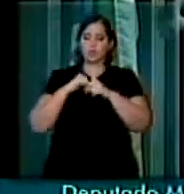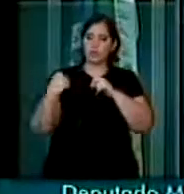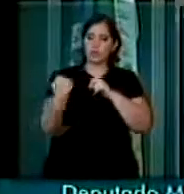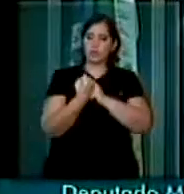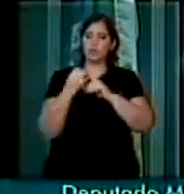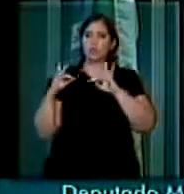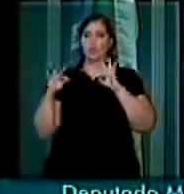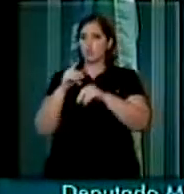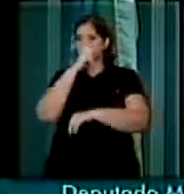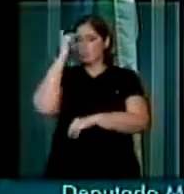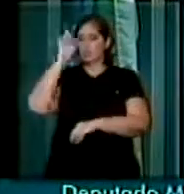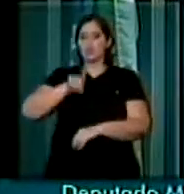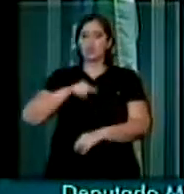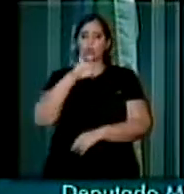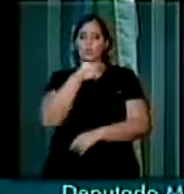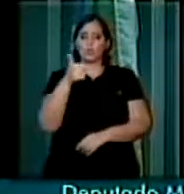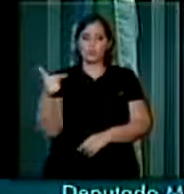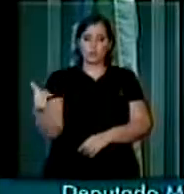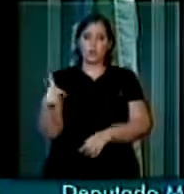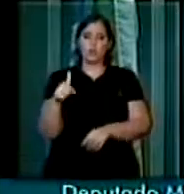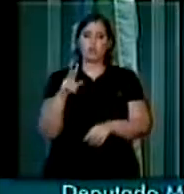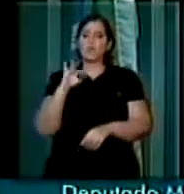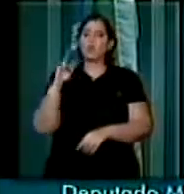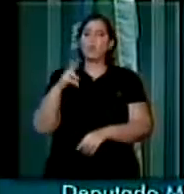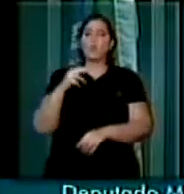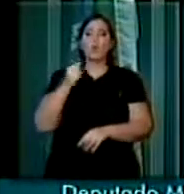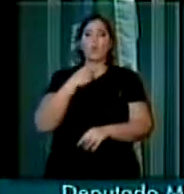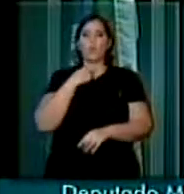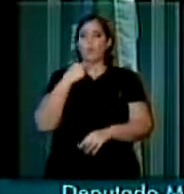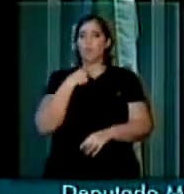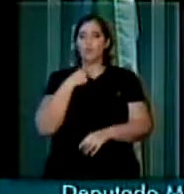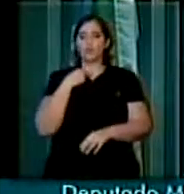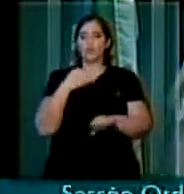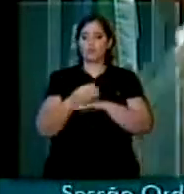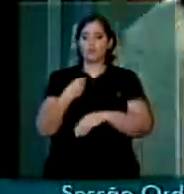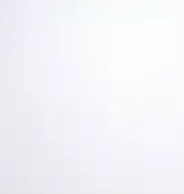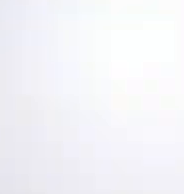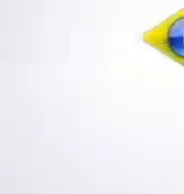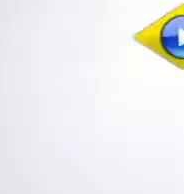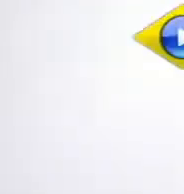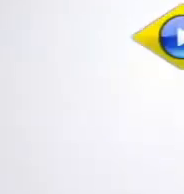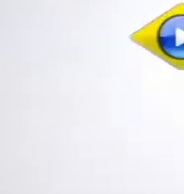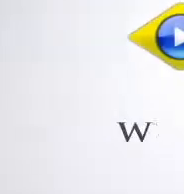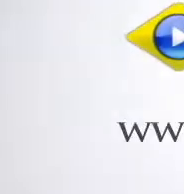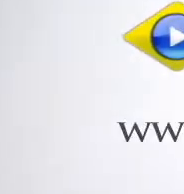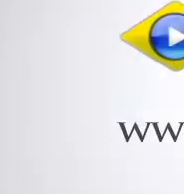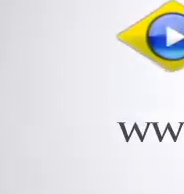não têm direito e não poderiam nunca estar na vida pública. Muito obrigado, senhor presidente.